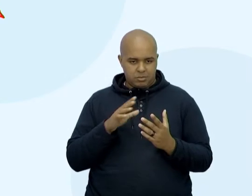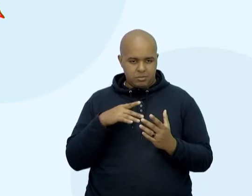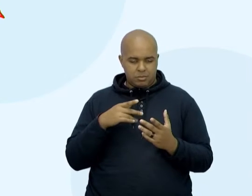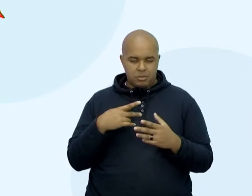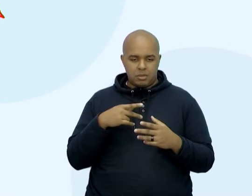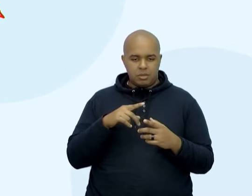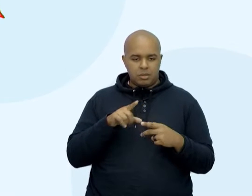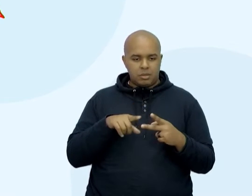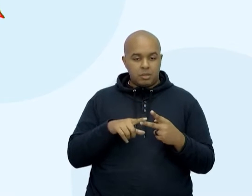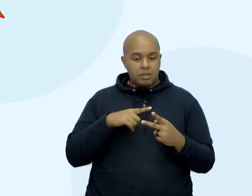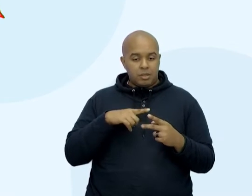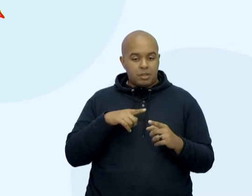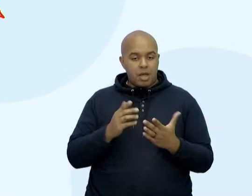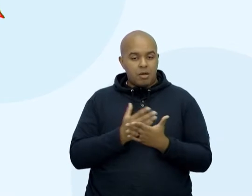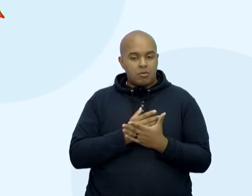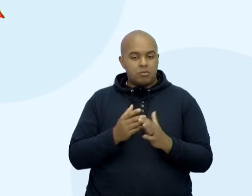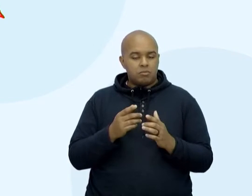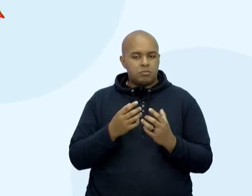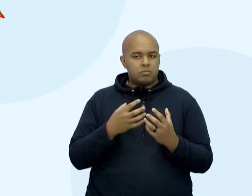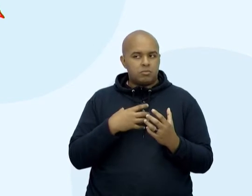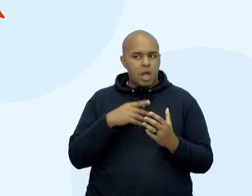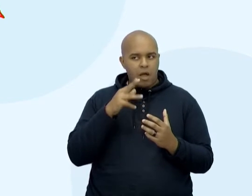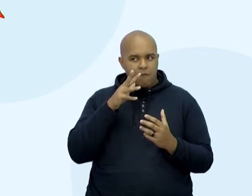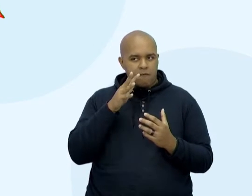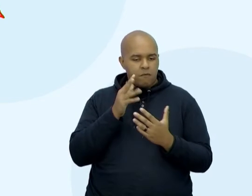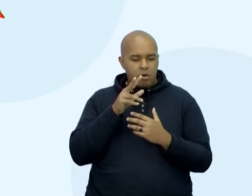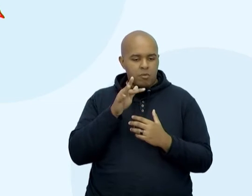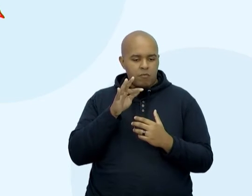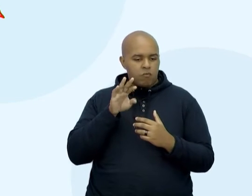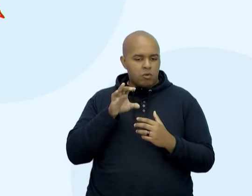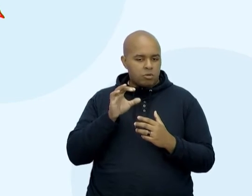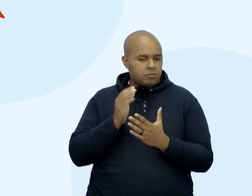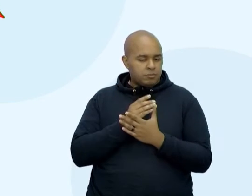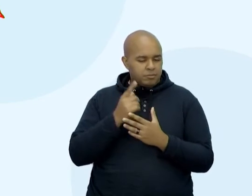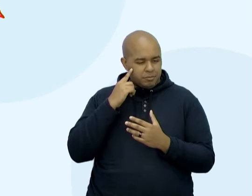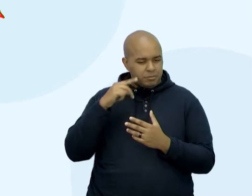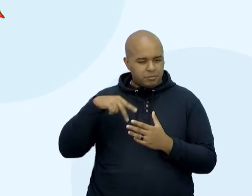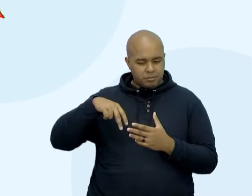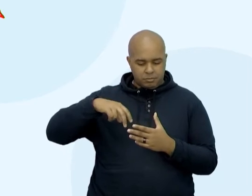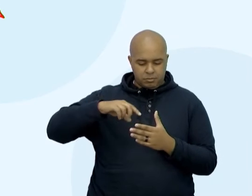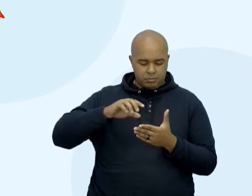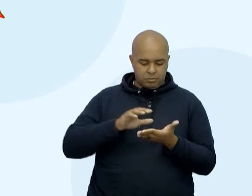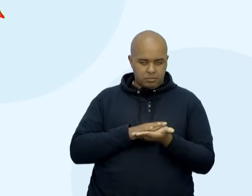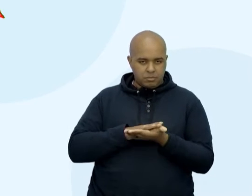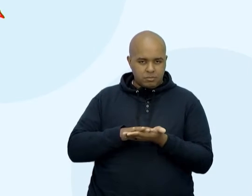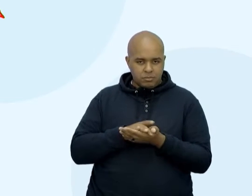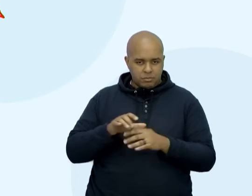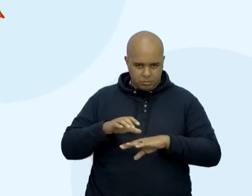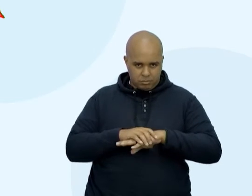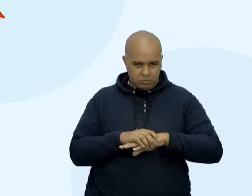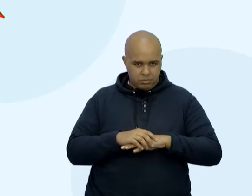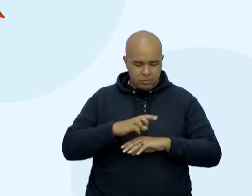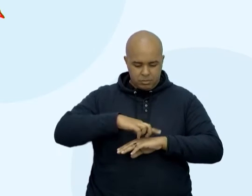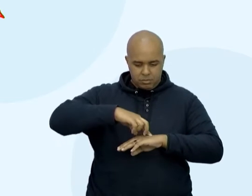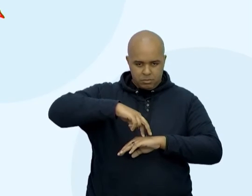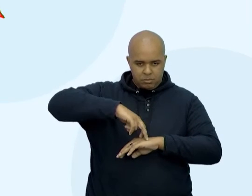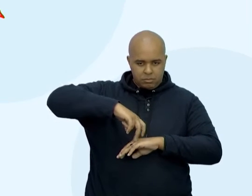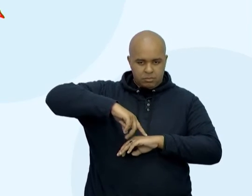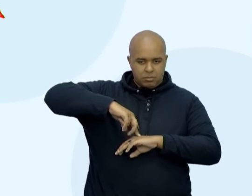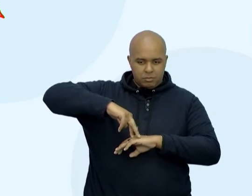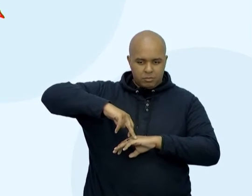né? E ter alguma força. Imagina, Fabi, se eu deslizar com esse sapatinho aqui, tipo Michael Jackson,